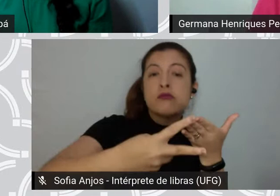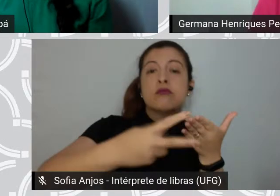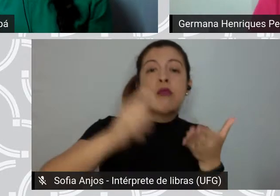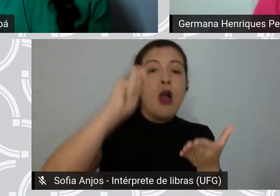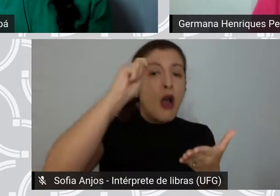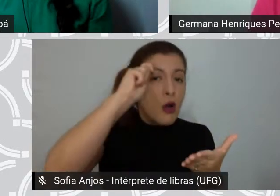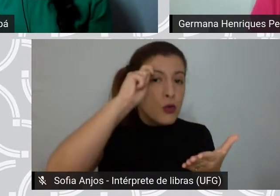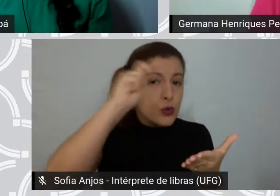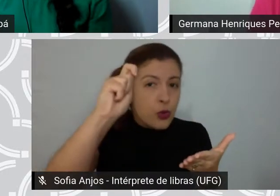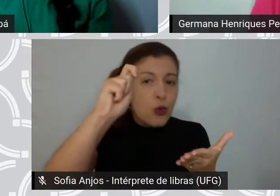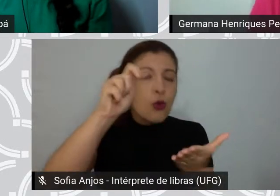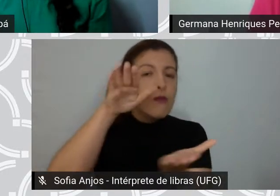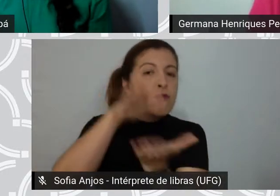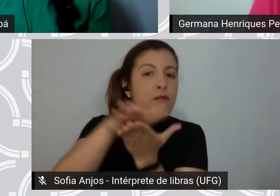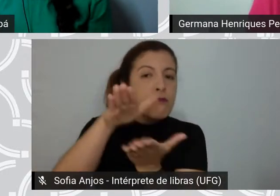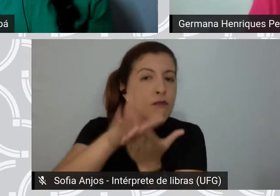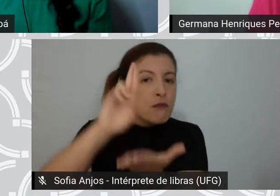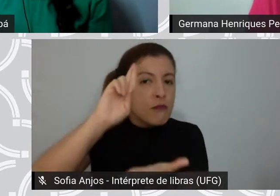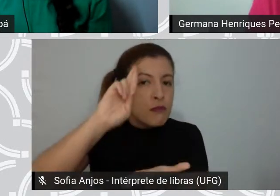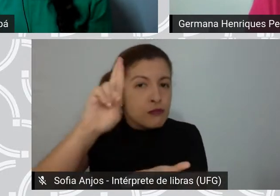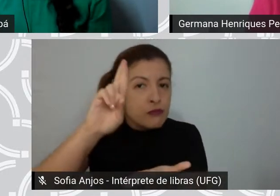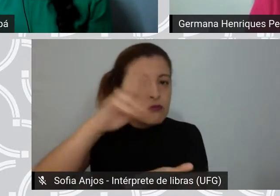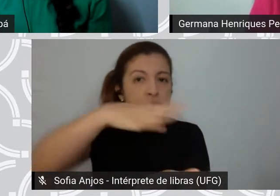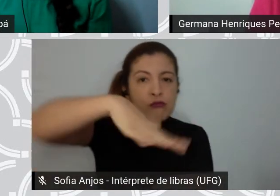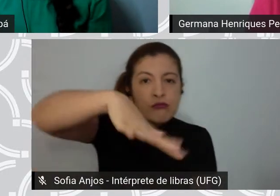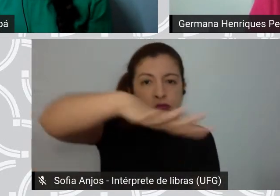seu contexto, não é?